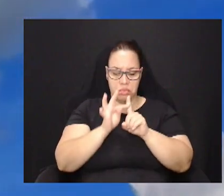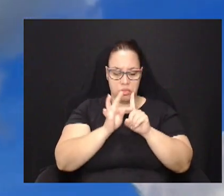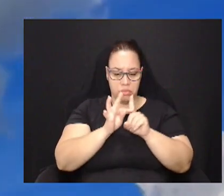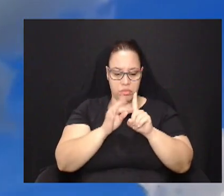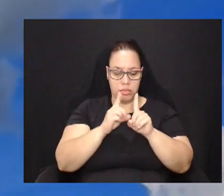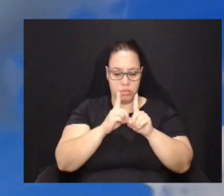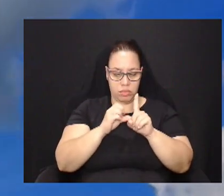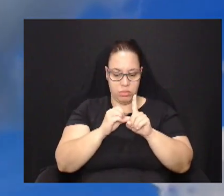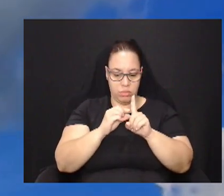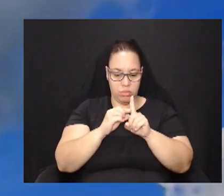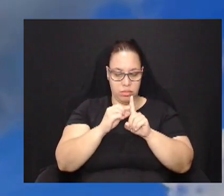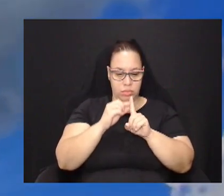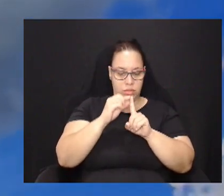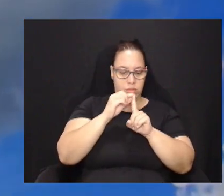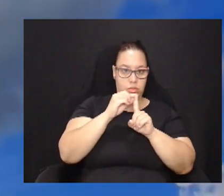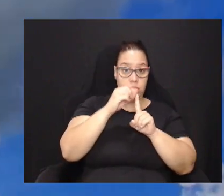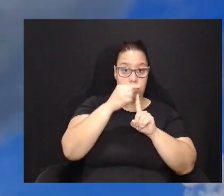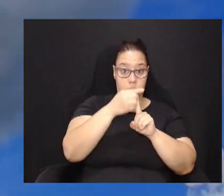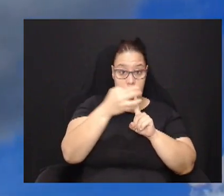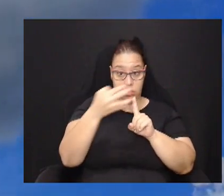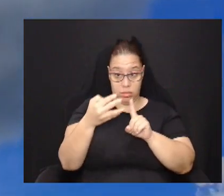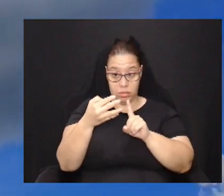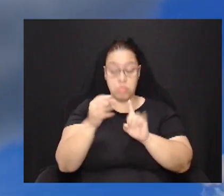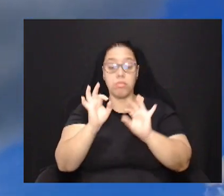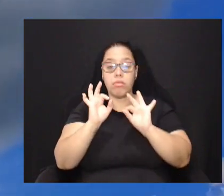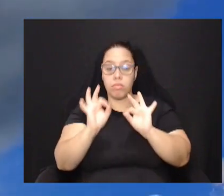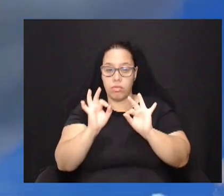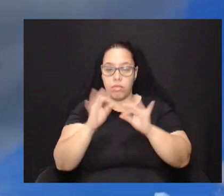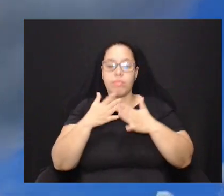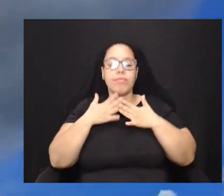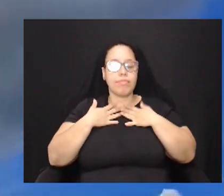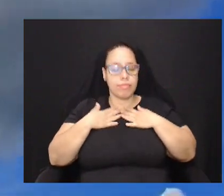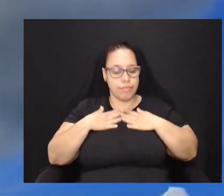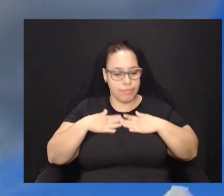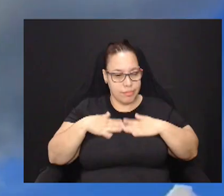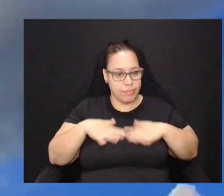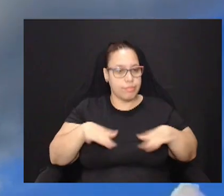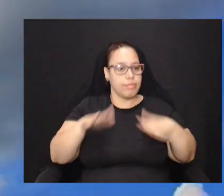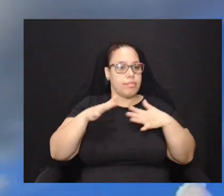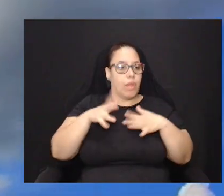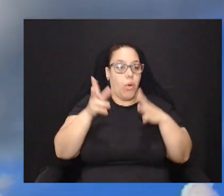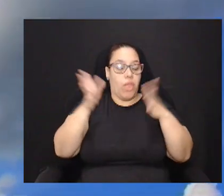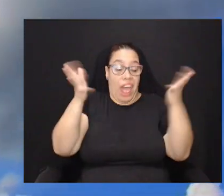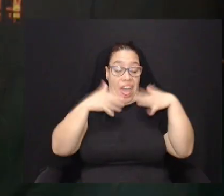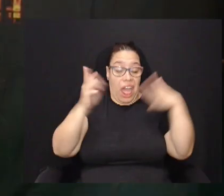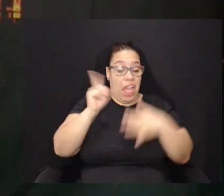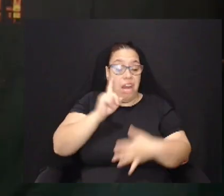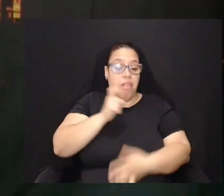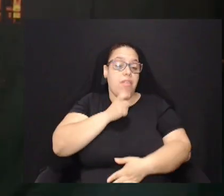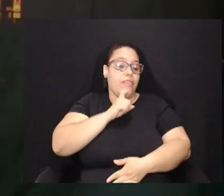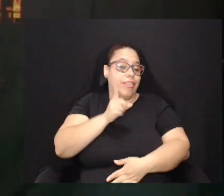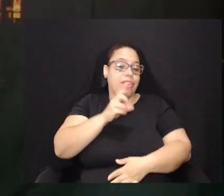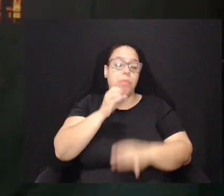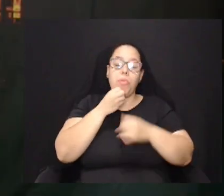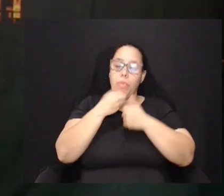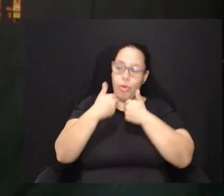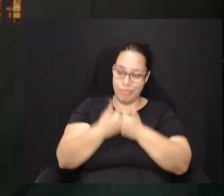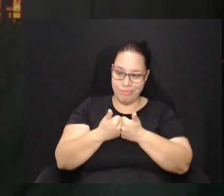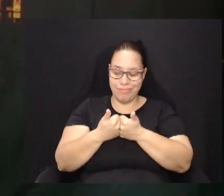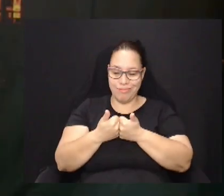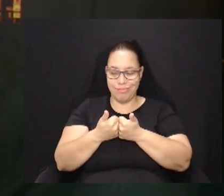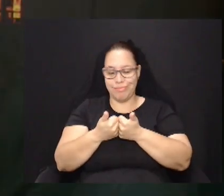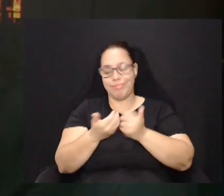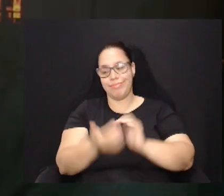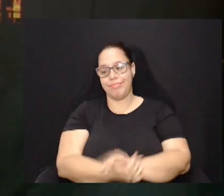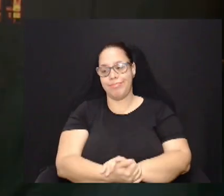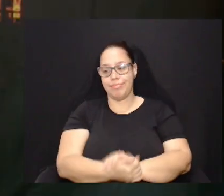a máxima de 24, tá bem fresquinho, Então, um ótimo dia para nós. Agora sim, nós vamos ao nosso tema